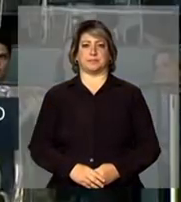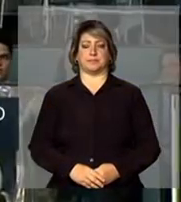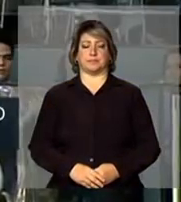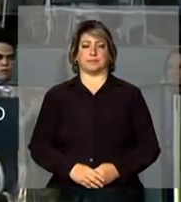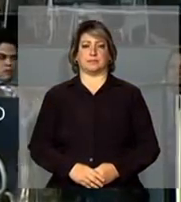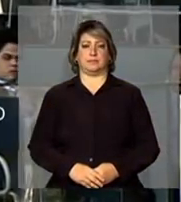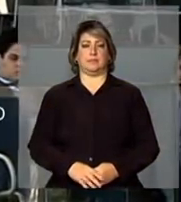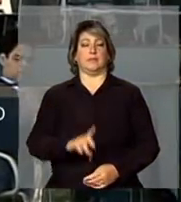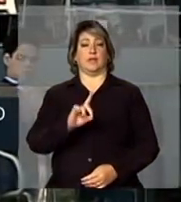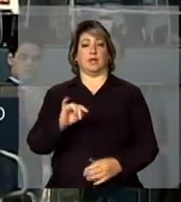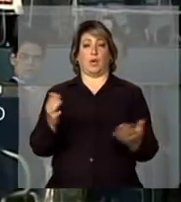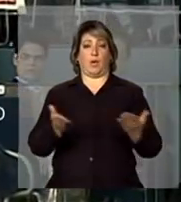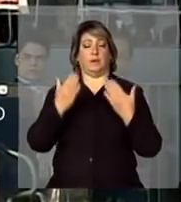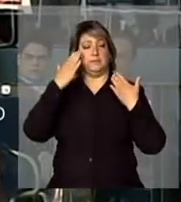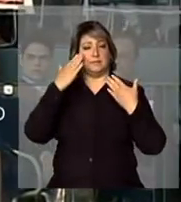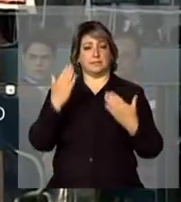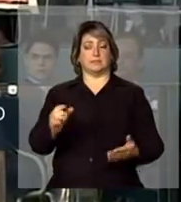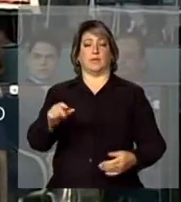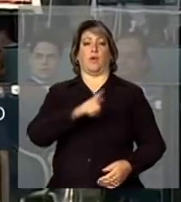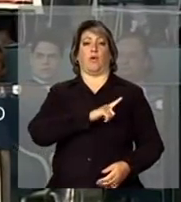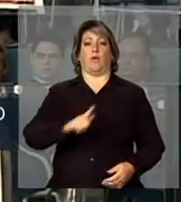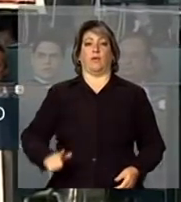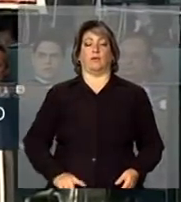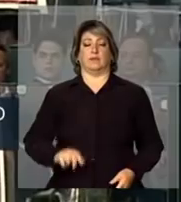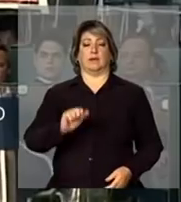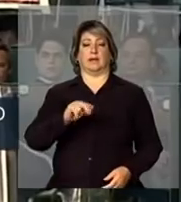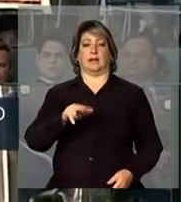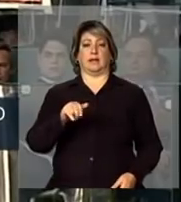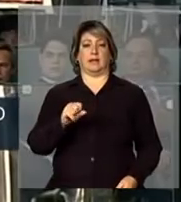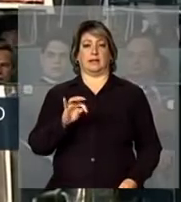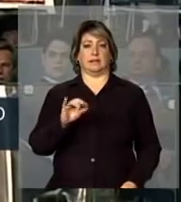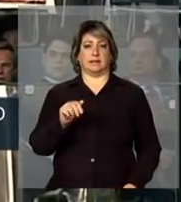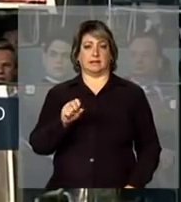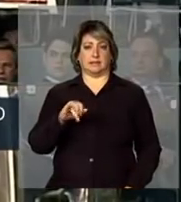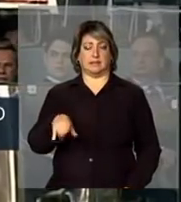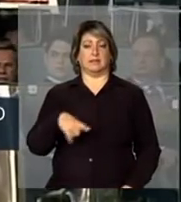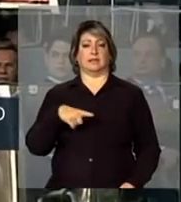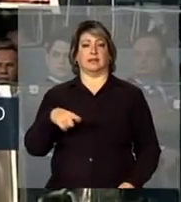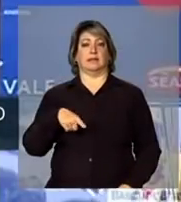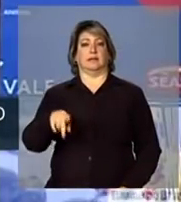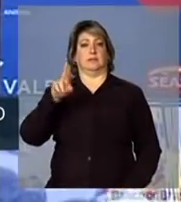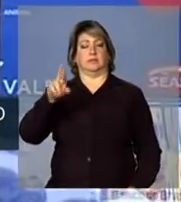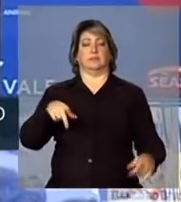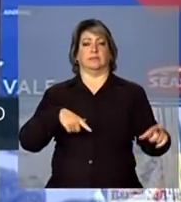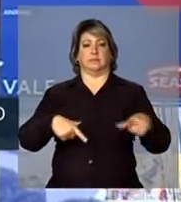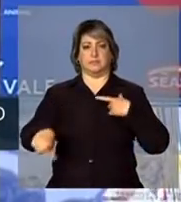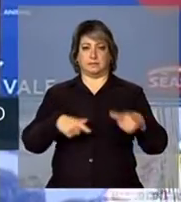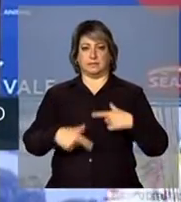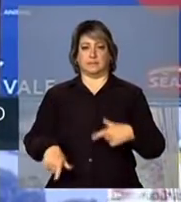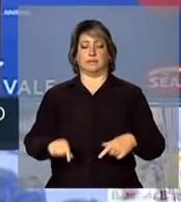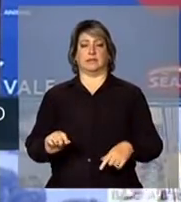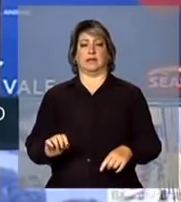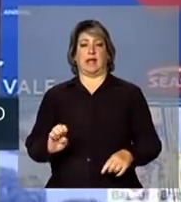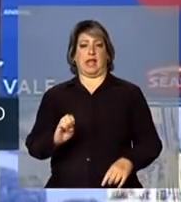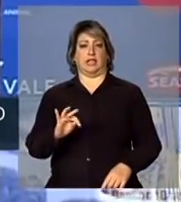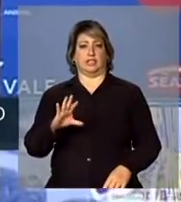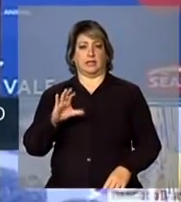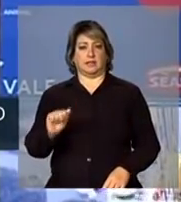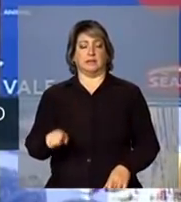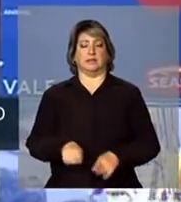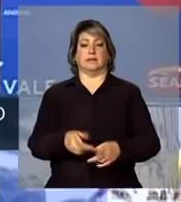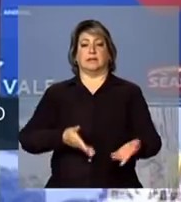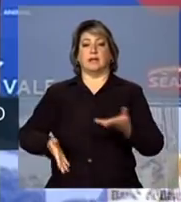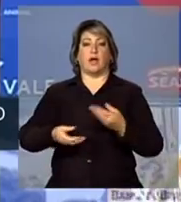ao nosso governador Antônio Anastasia pela sua atitude republicana e ética no trato da coisa pública.